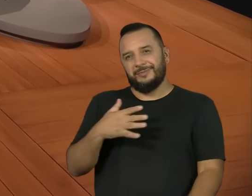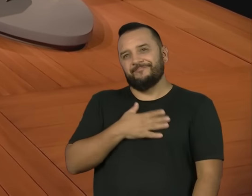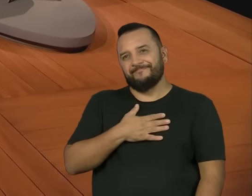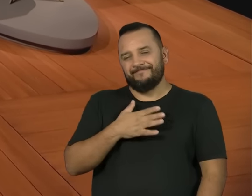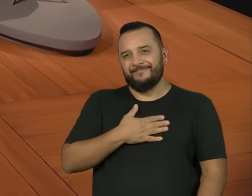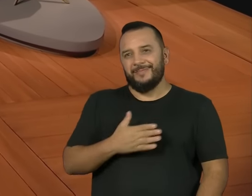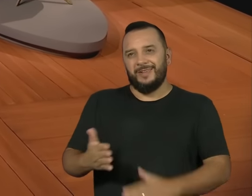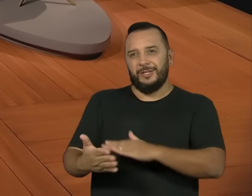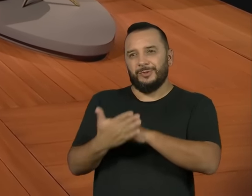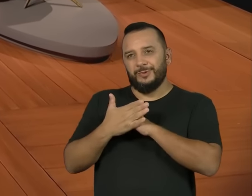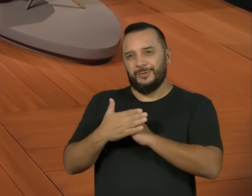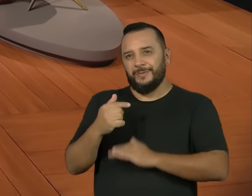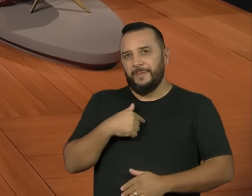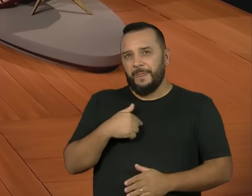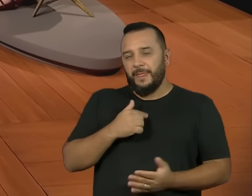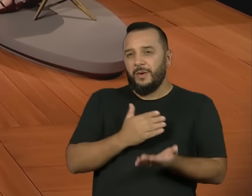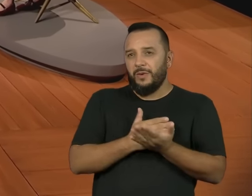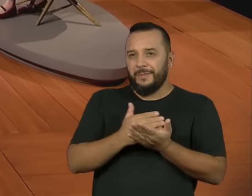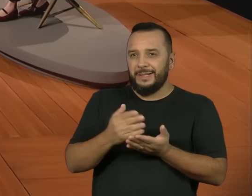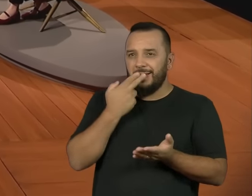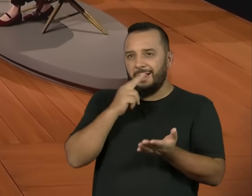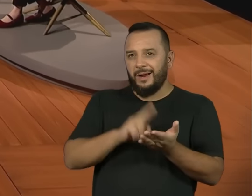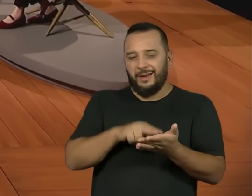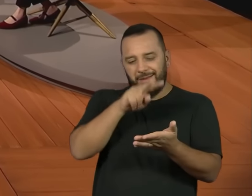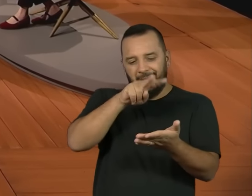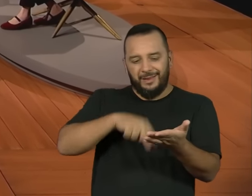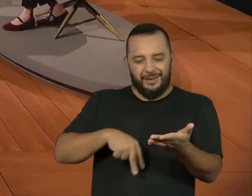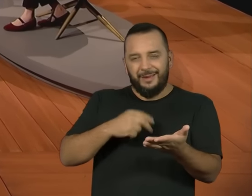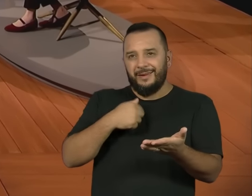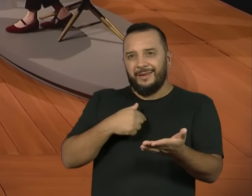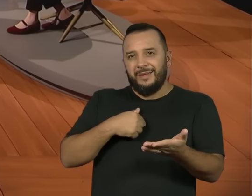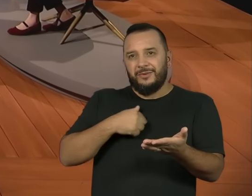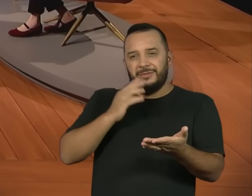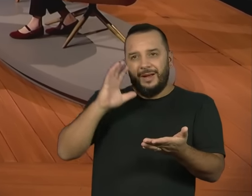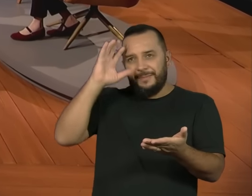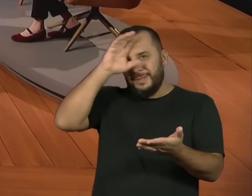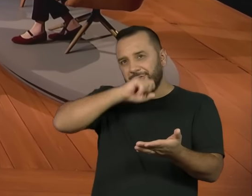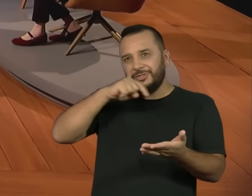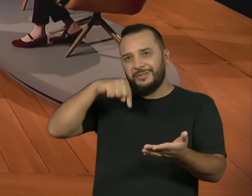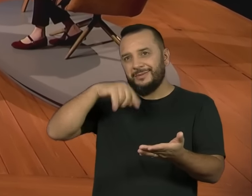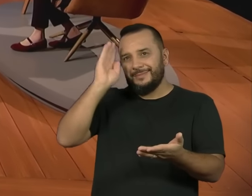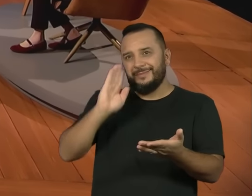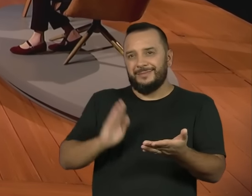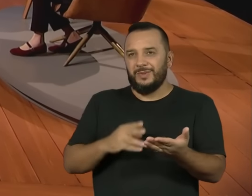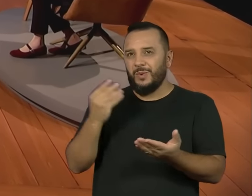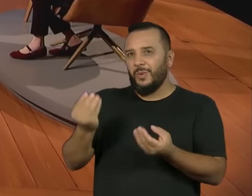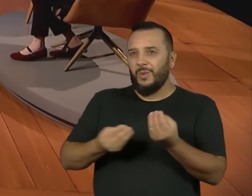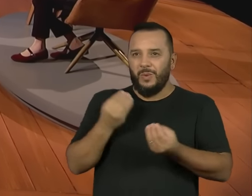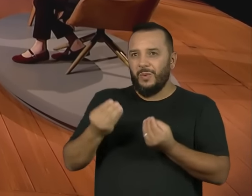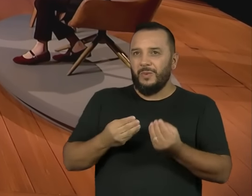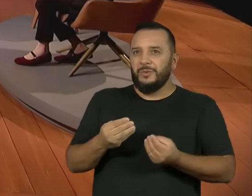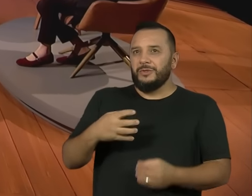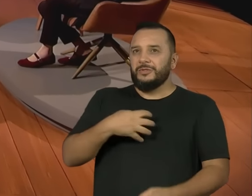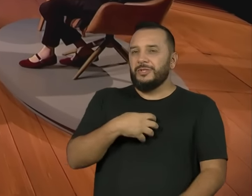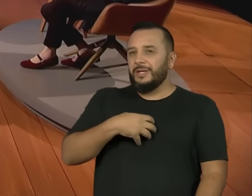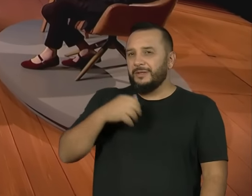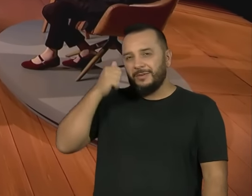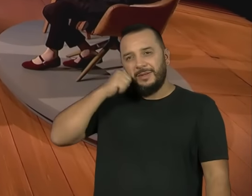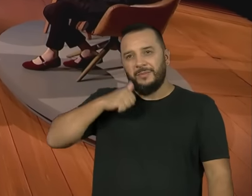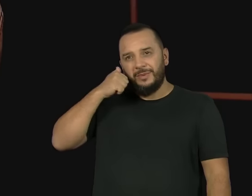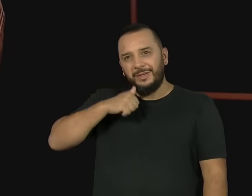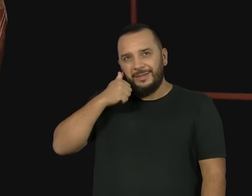porque eu comecei a ler, eu fiquei chocada com a questão da posição da mulher na